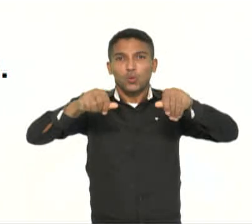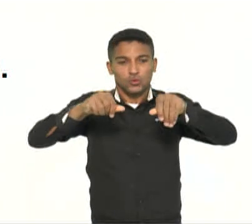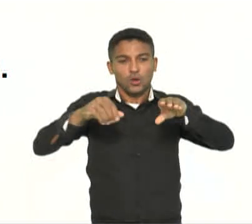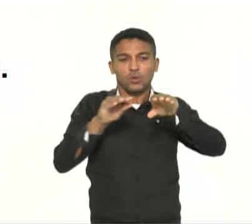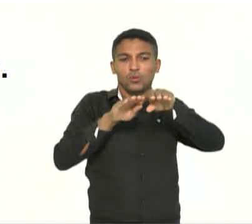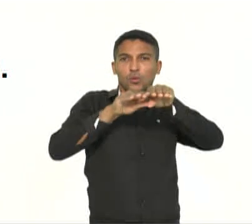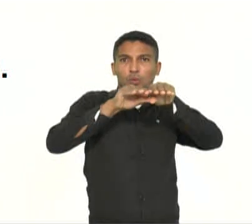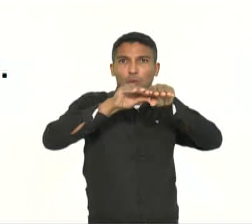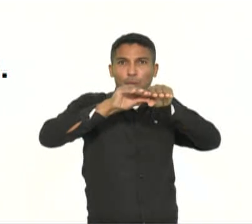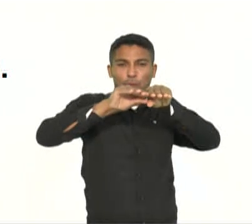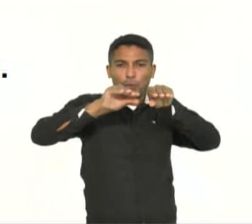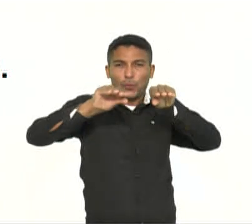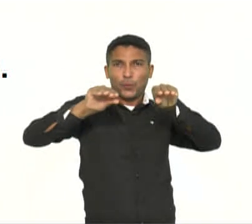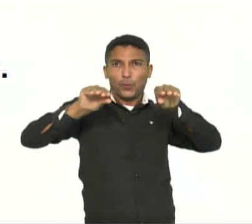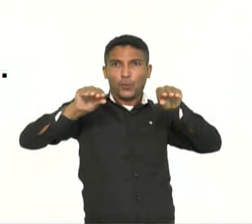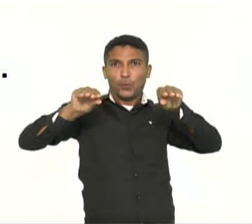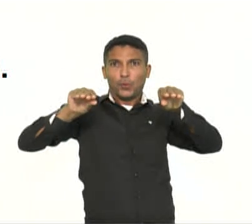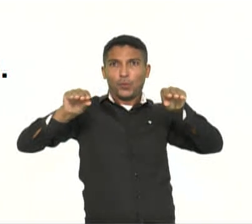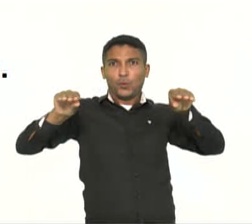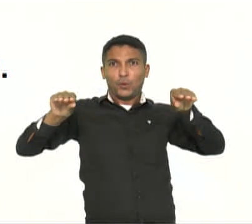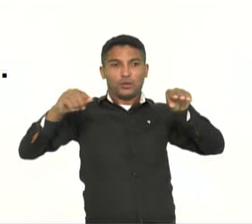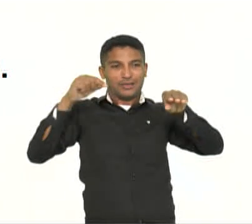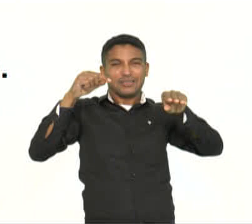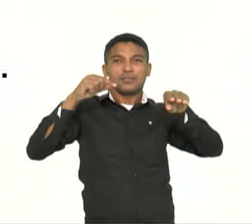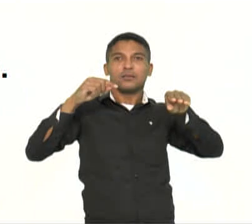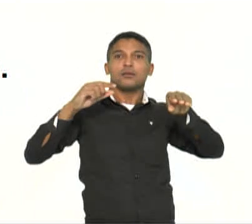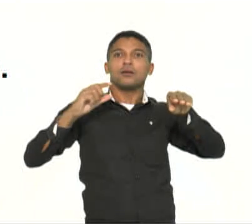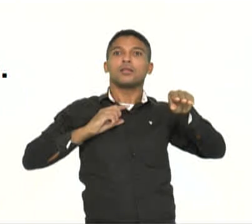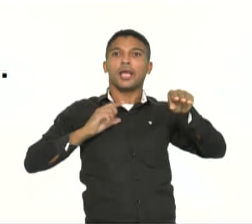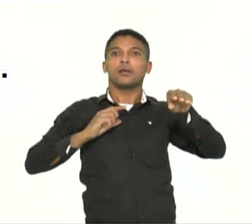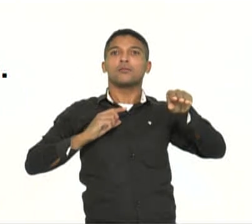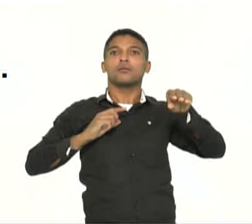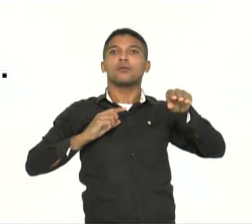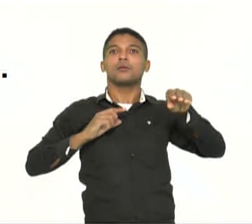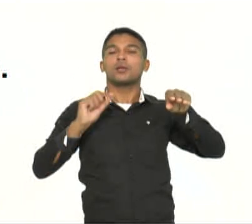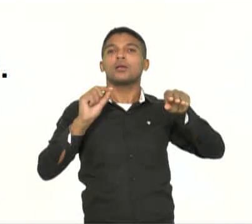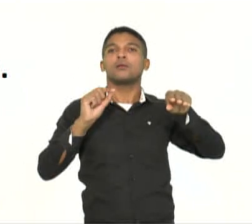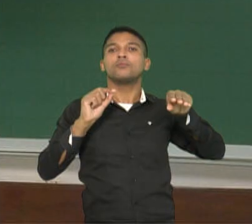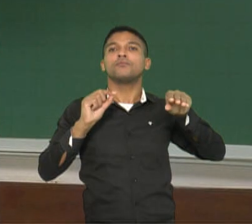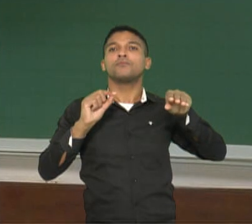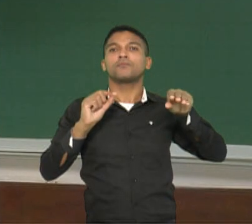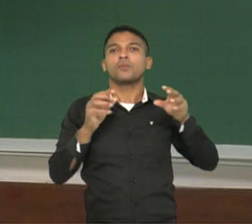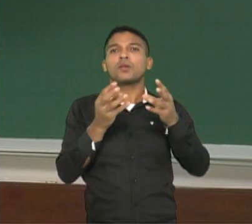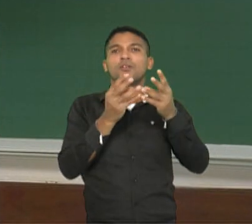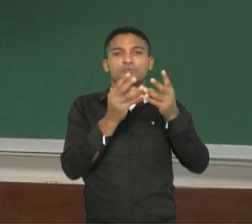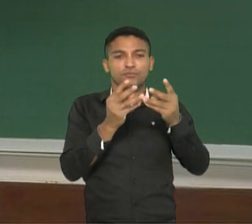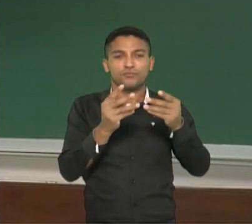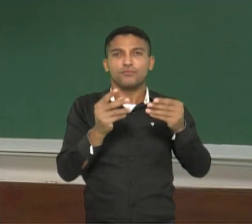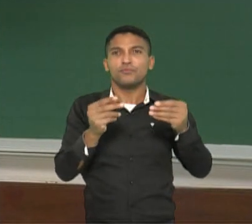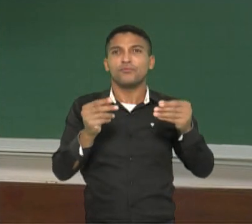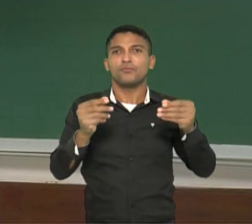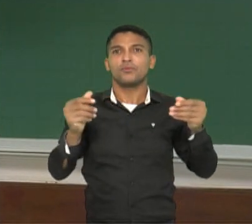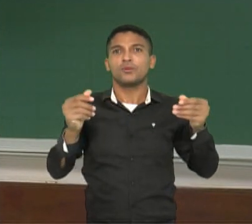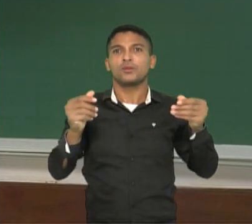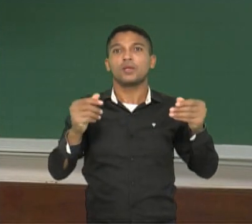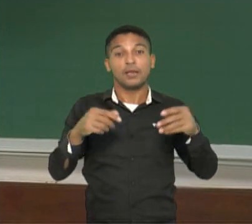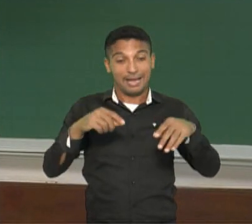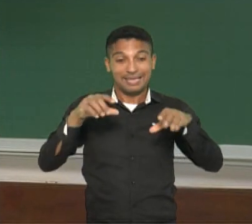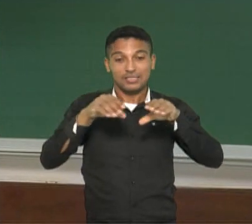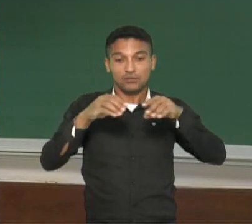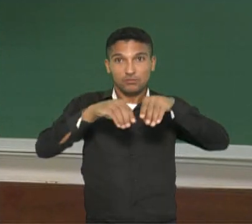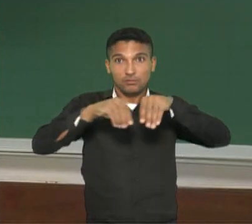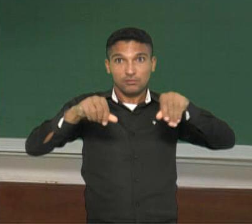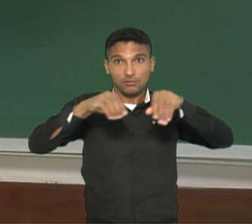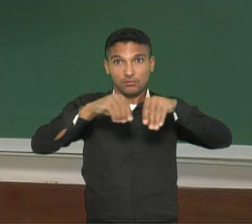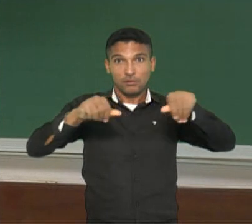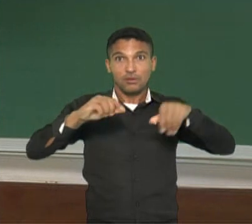por processos sucessivos de lixiviação. Perceba que os solos são férteis em